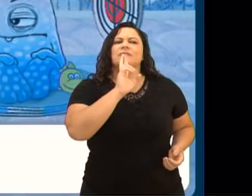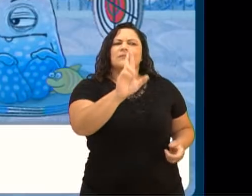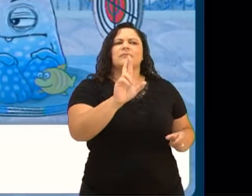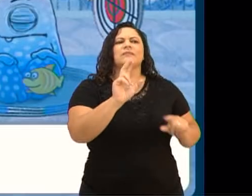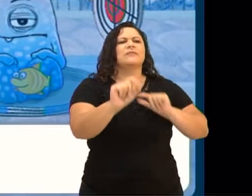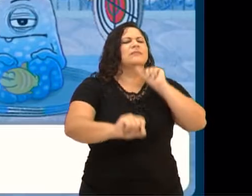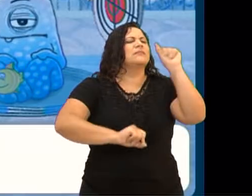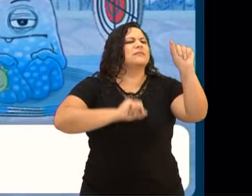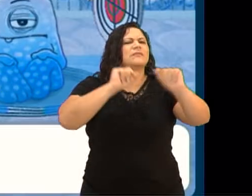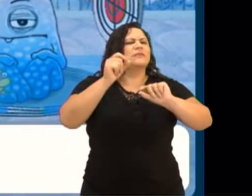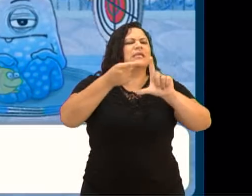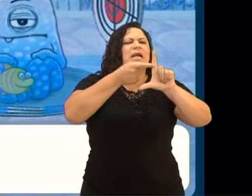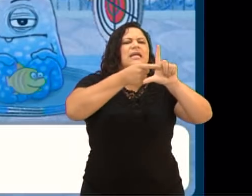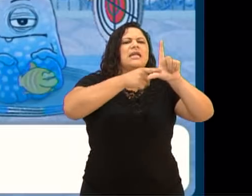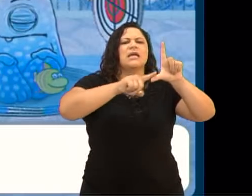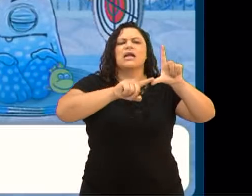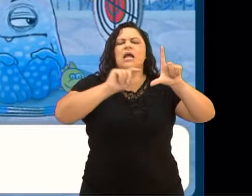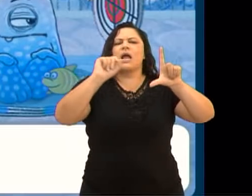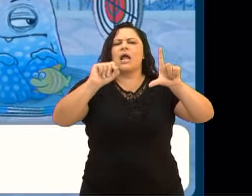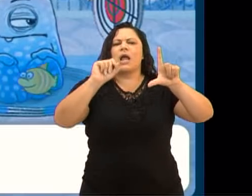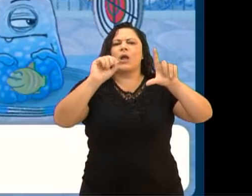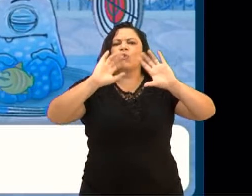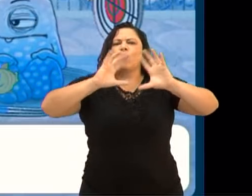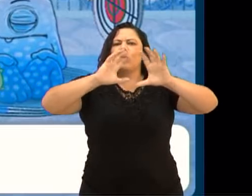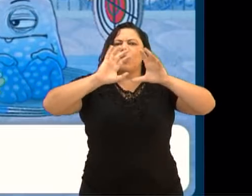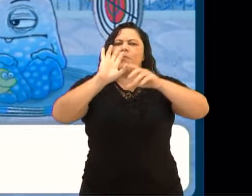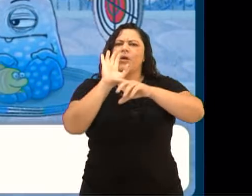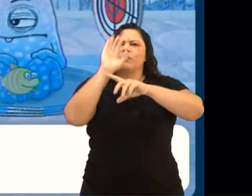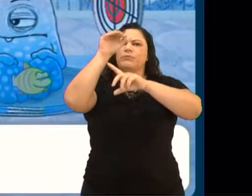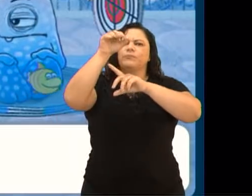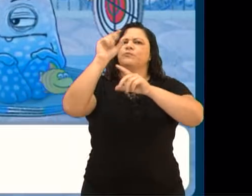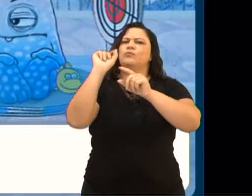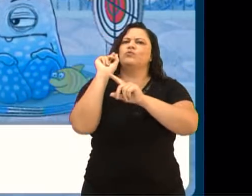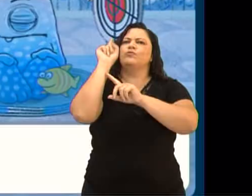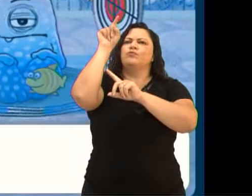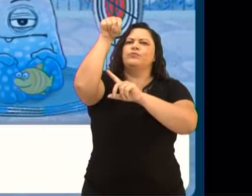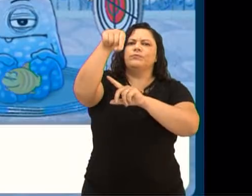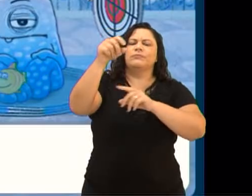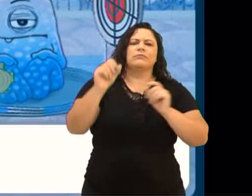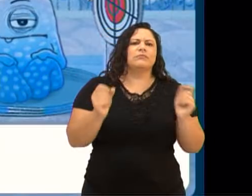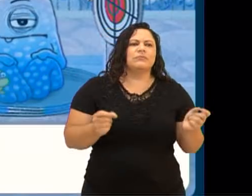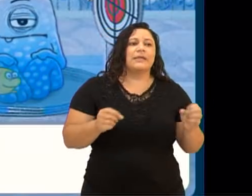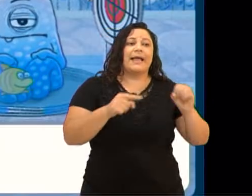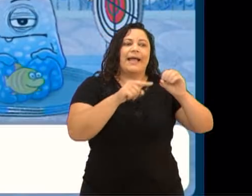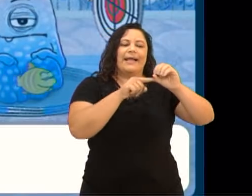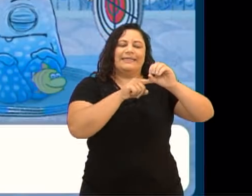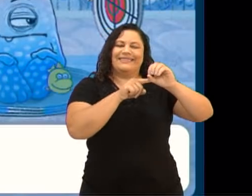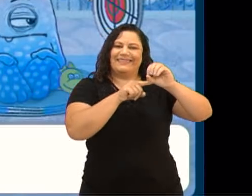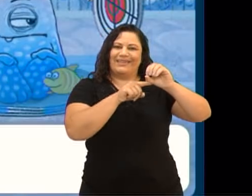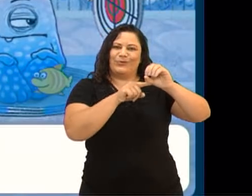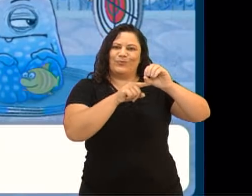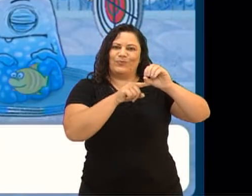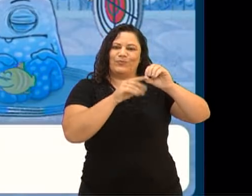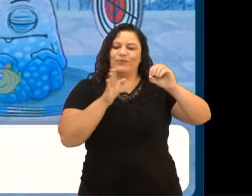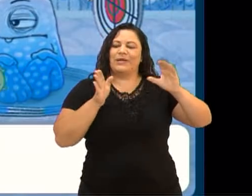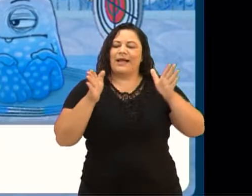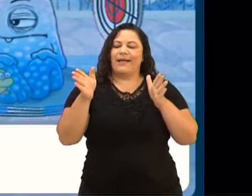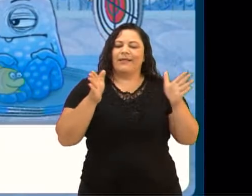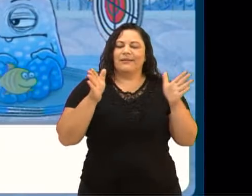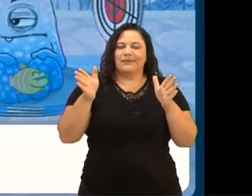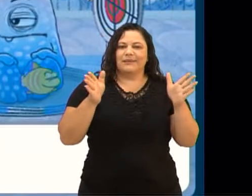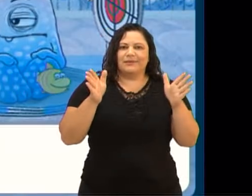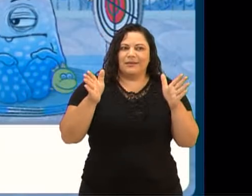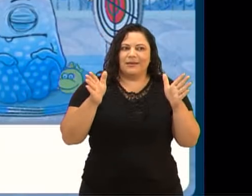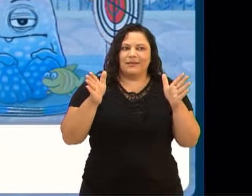que ângulo, né, a bola foi disparada? Olha o transferidor aqui do 0. 0 até aonde que ele está marcando? A